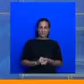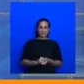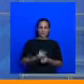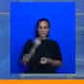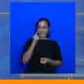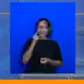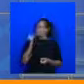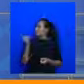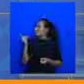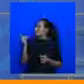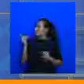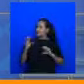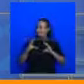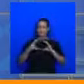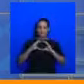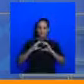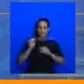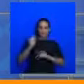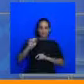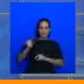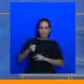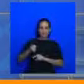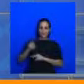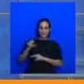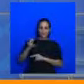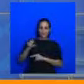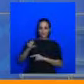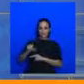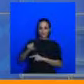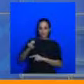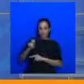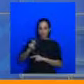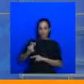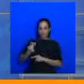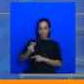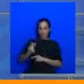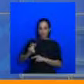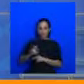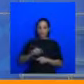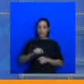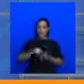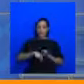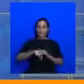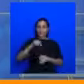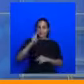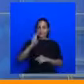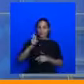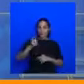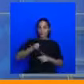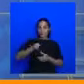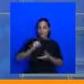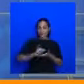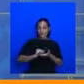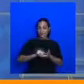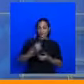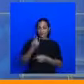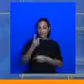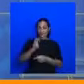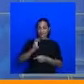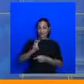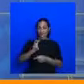Mais um número chegando. Bola azul, 95. Azul, 95. Foram sorteados 5 números, faltam